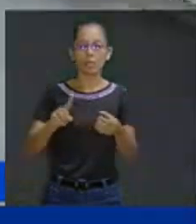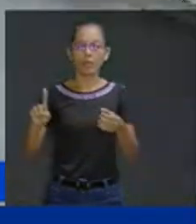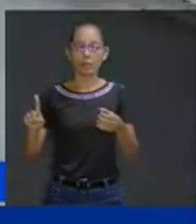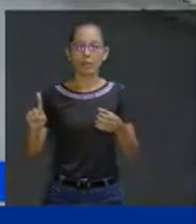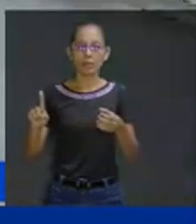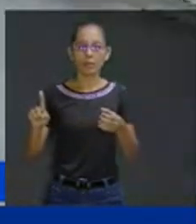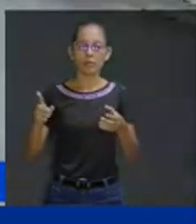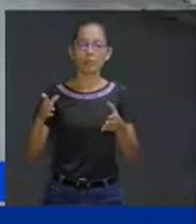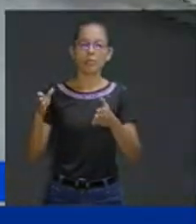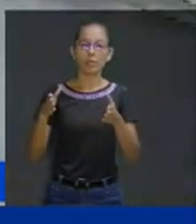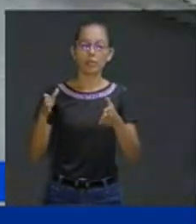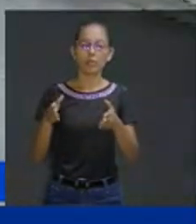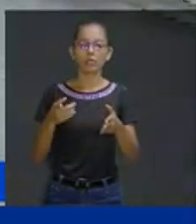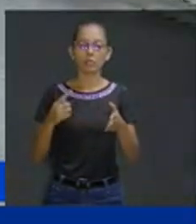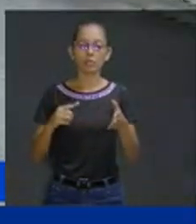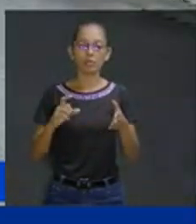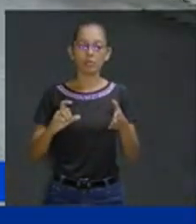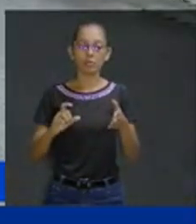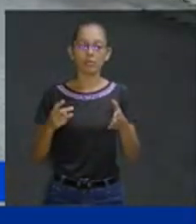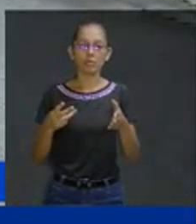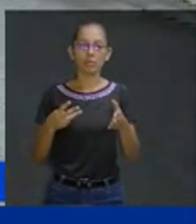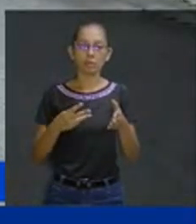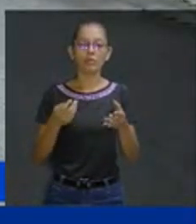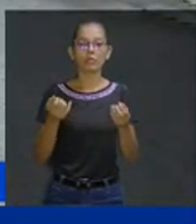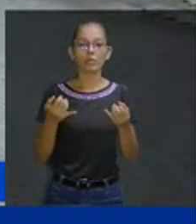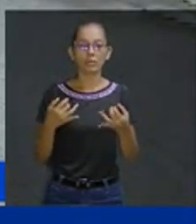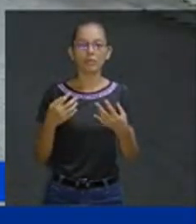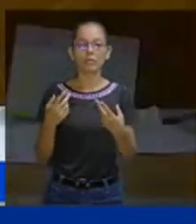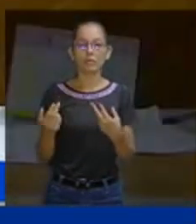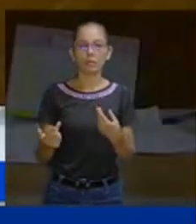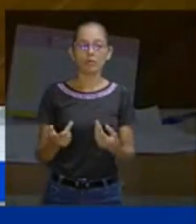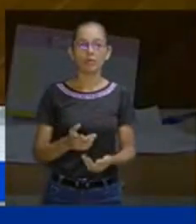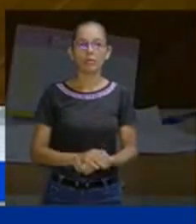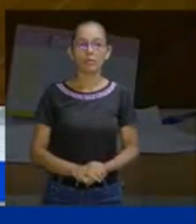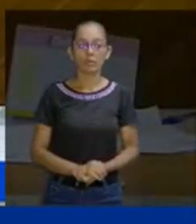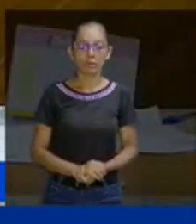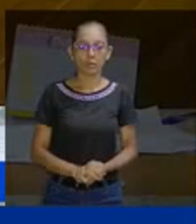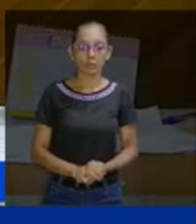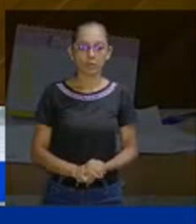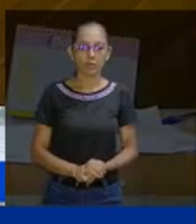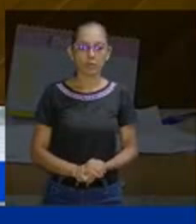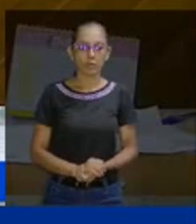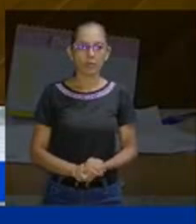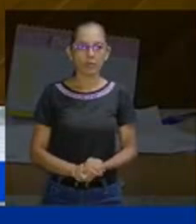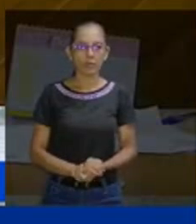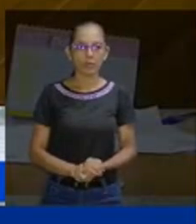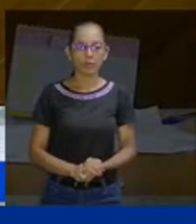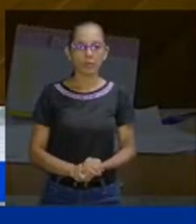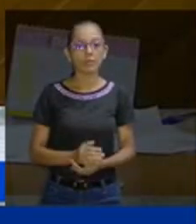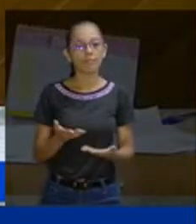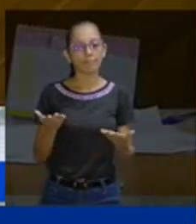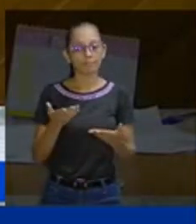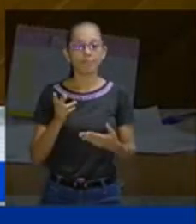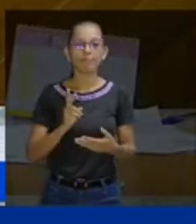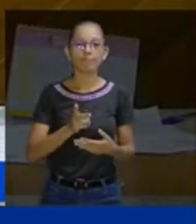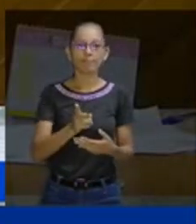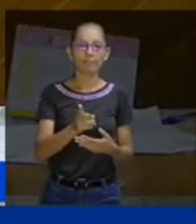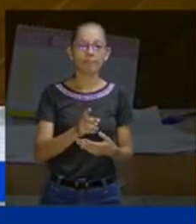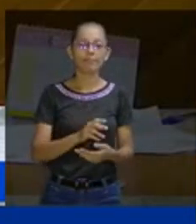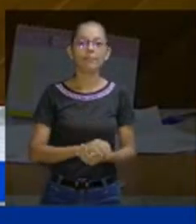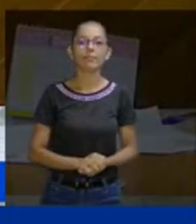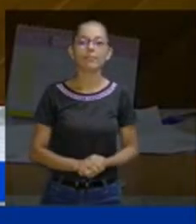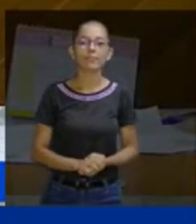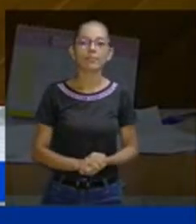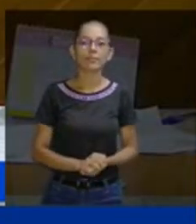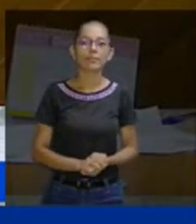Obrigada, Excelência. Sim. Imagem ampla do plenário. Então, dando foco no desembargador Carmo Antônio. Eu